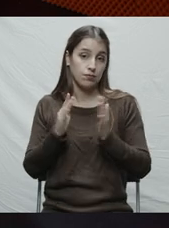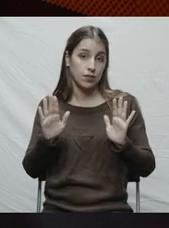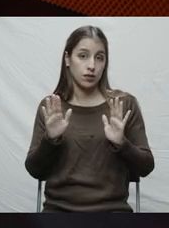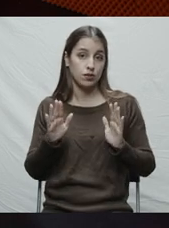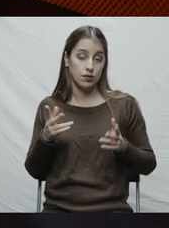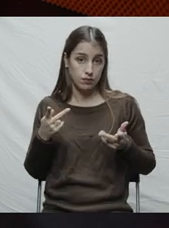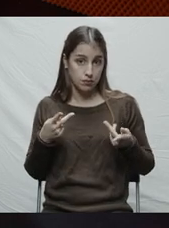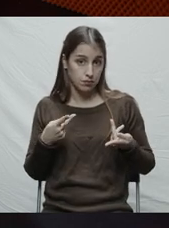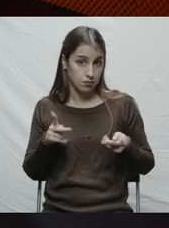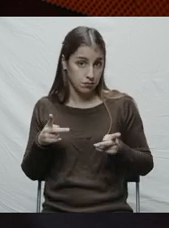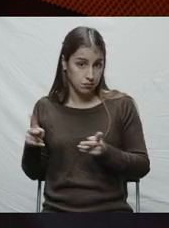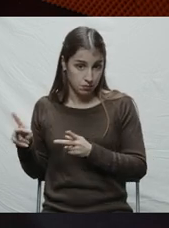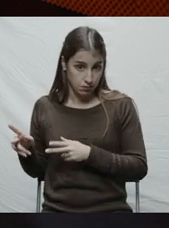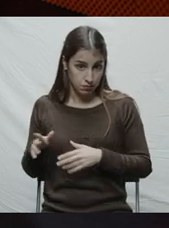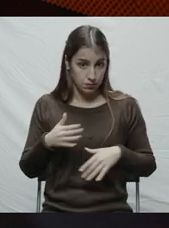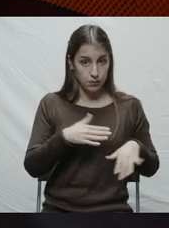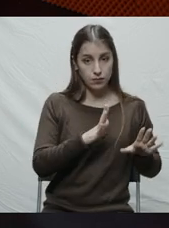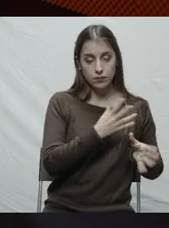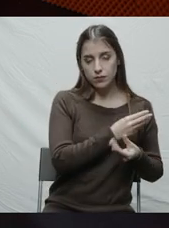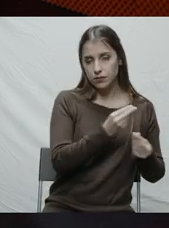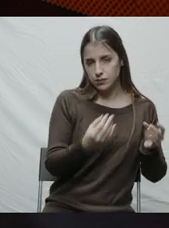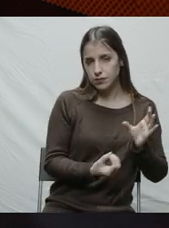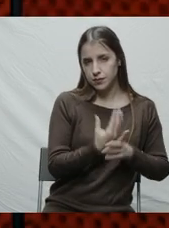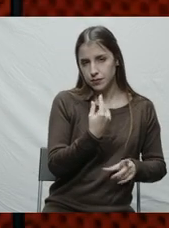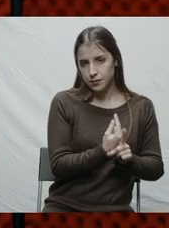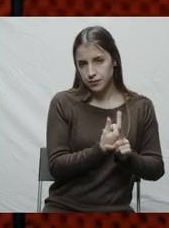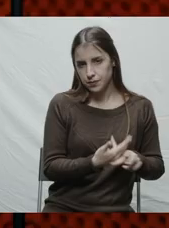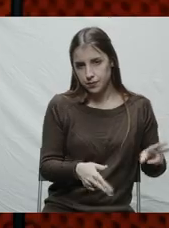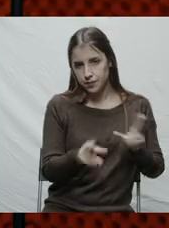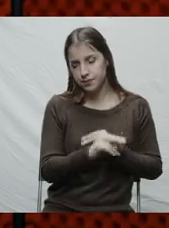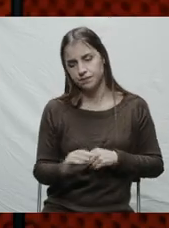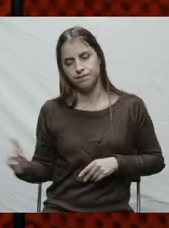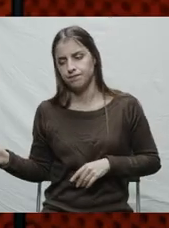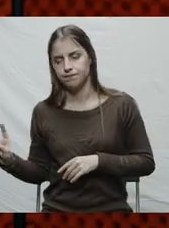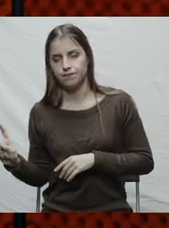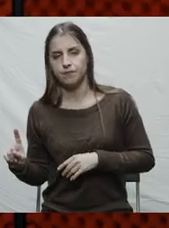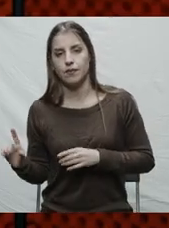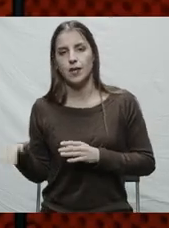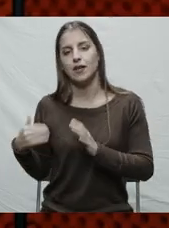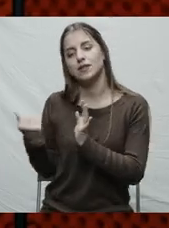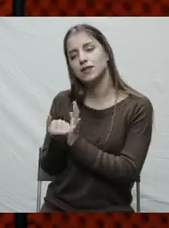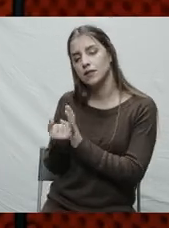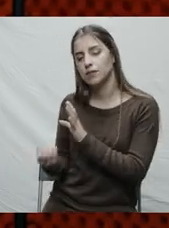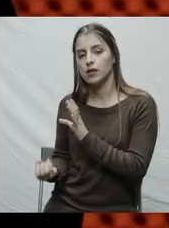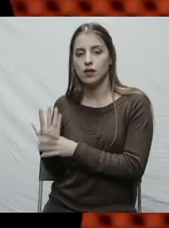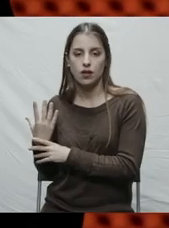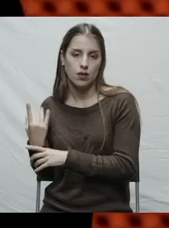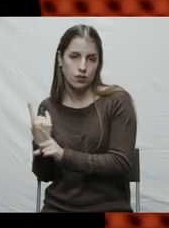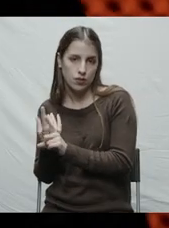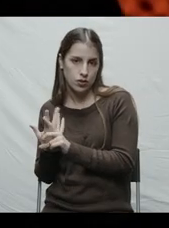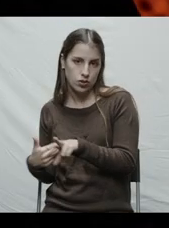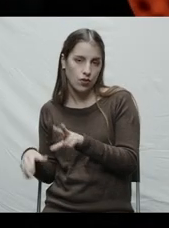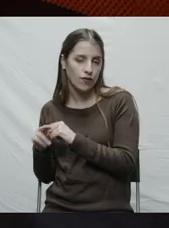mais preciso. metodologias, sim, depois. Mas passa muito pela improvisação, ou seja, Não. há um São objeto, há sempre uma palavra. improvisações